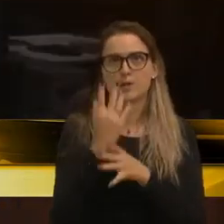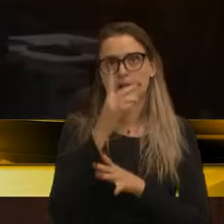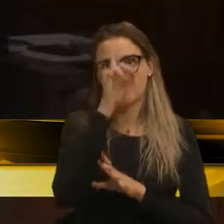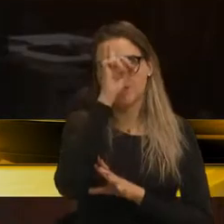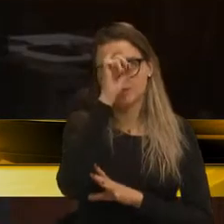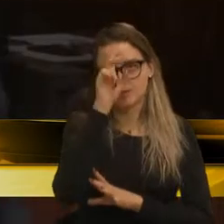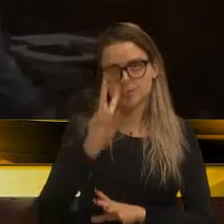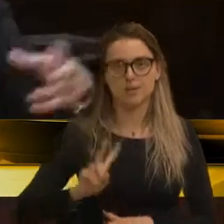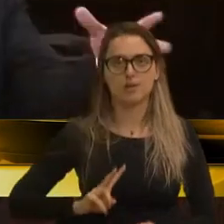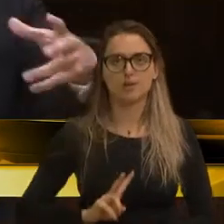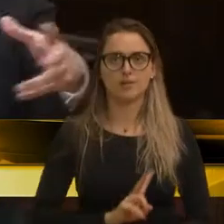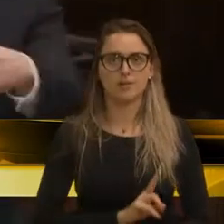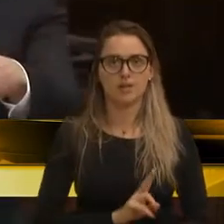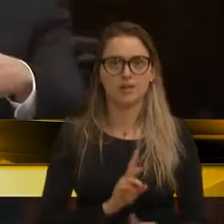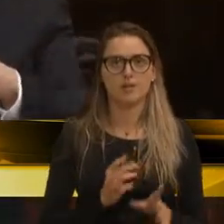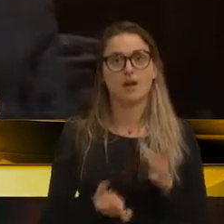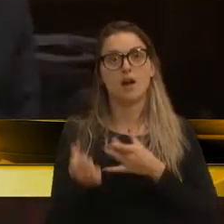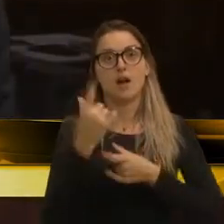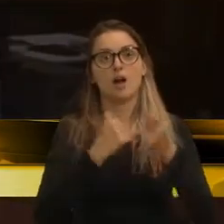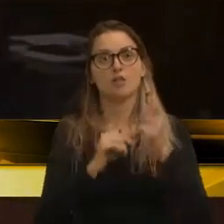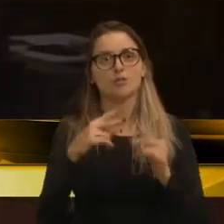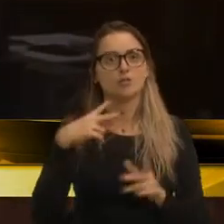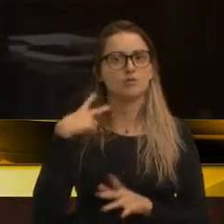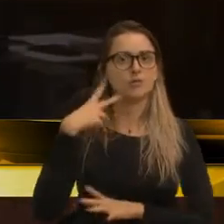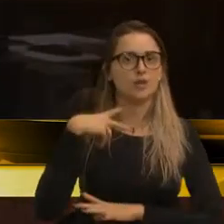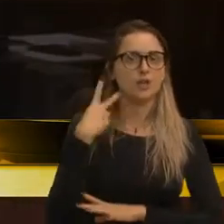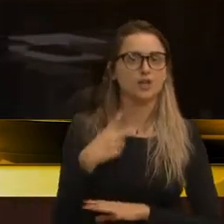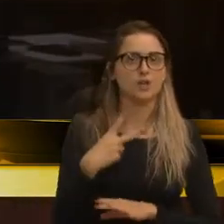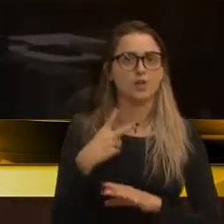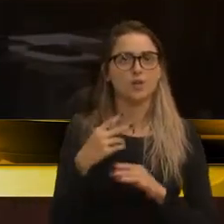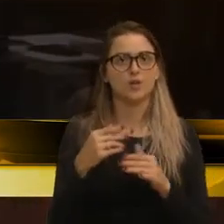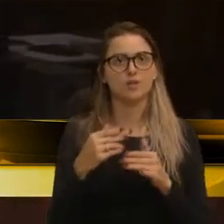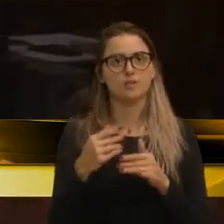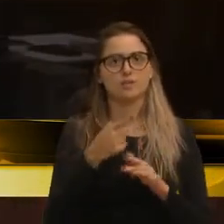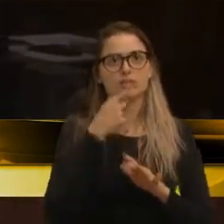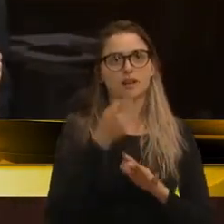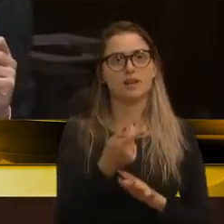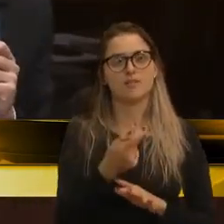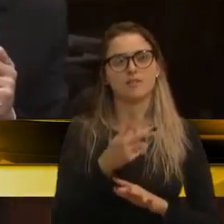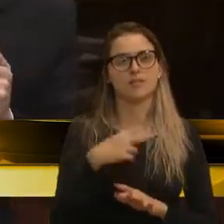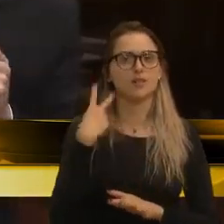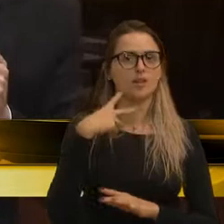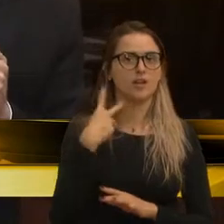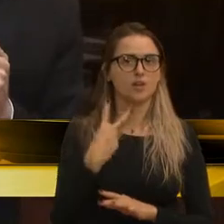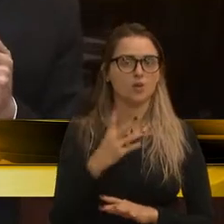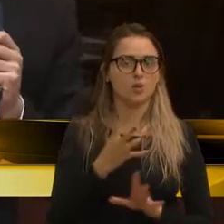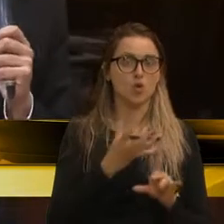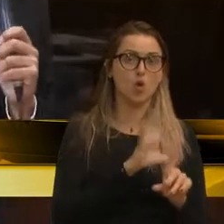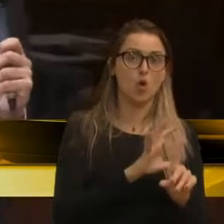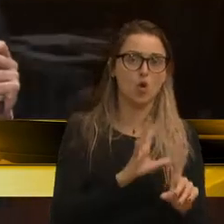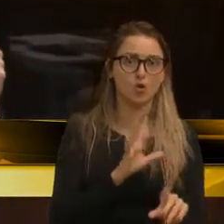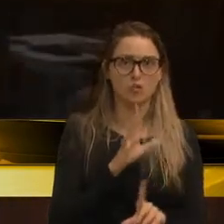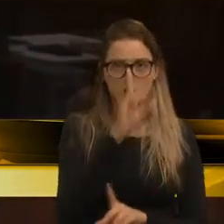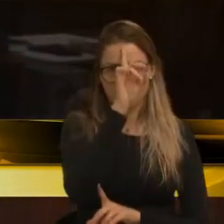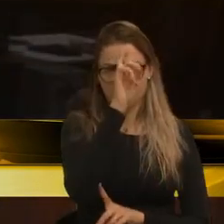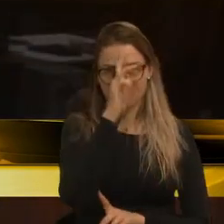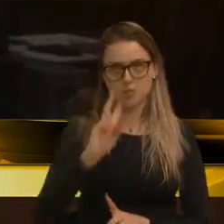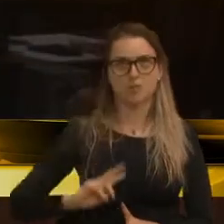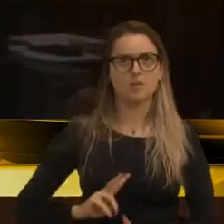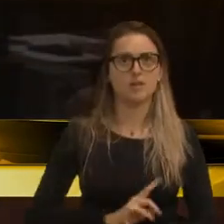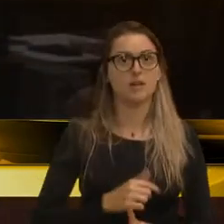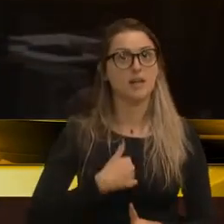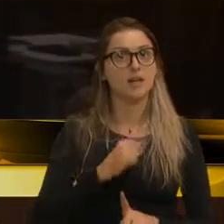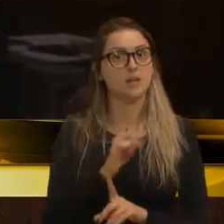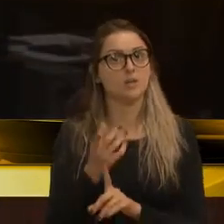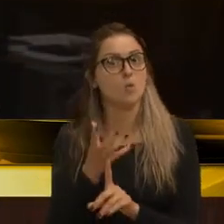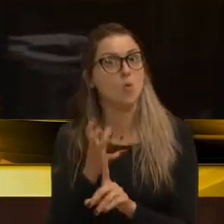veterinário. Aí alguns vereadores de má fé jogavam lá para fora que o vereador estava sendo contra o hospital veterinário. Então, o meu voto não é contra a central